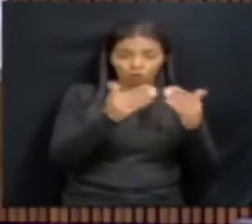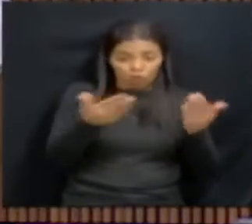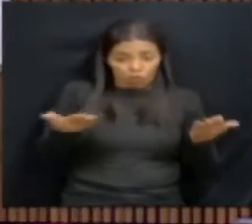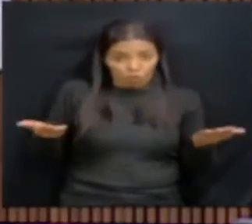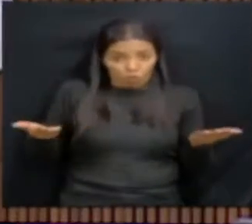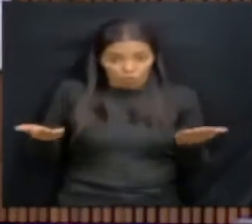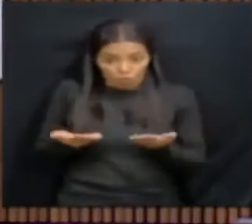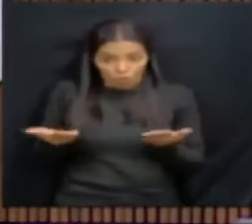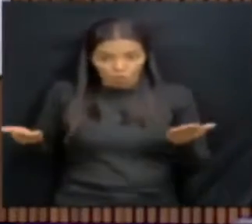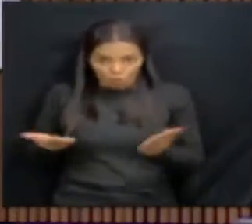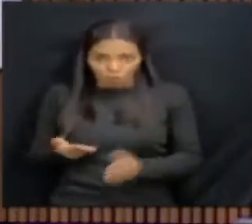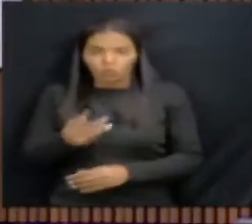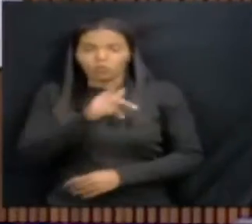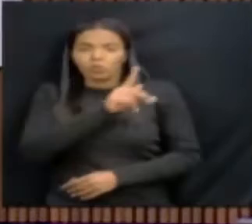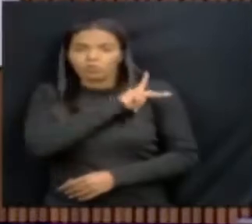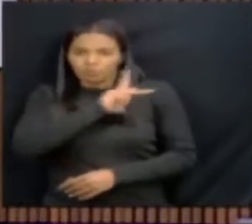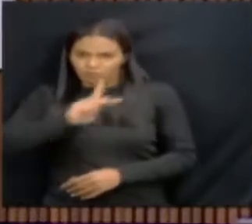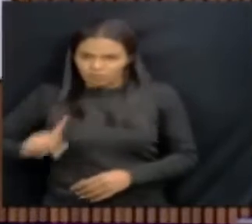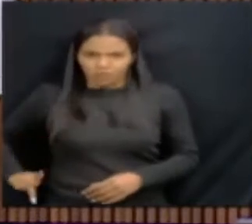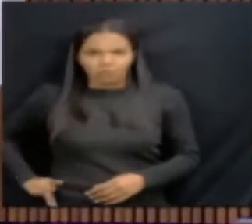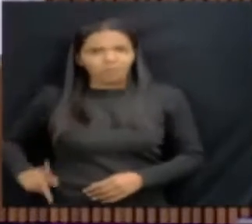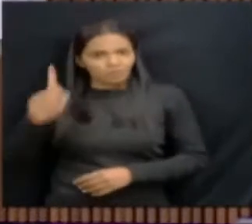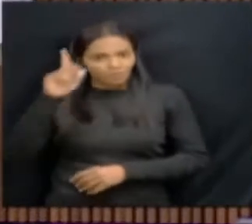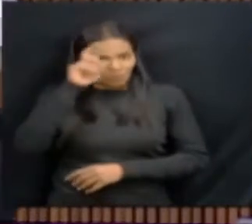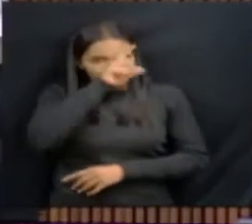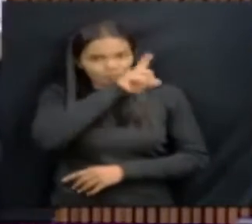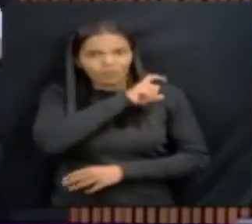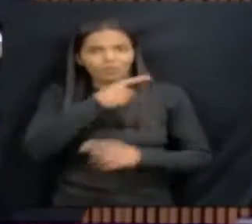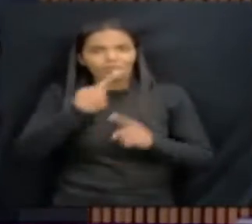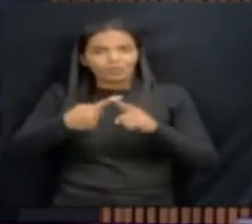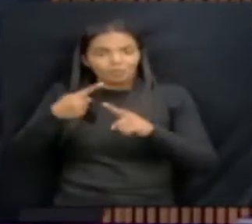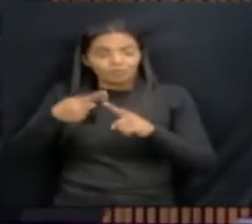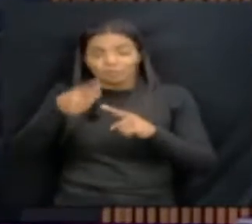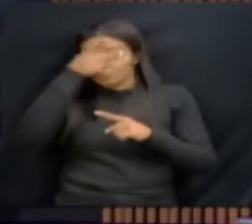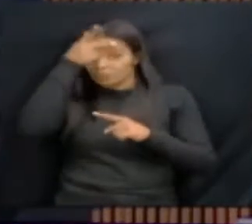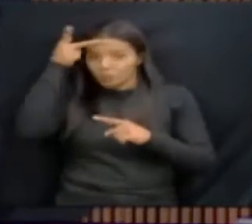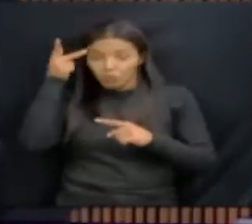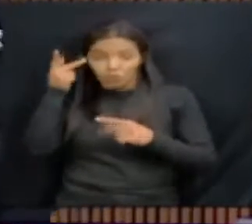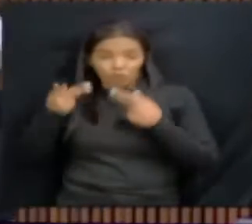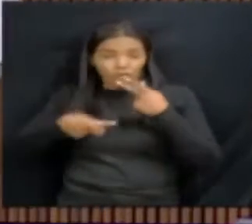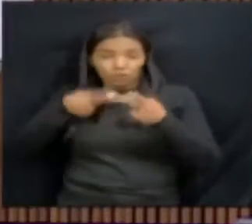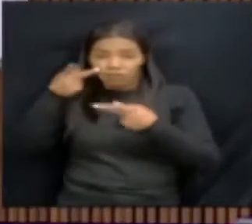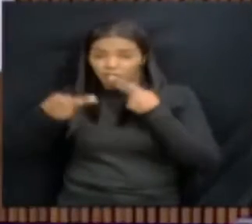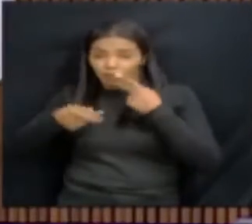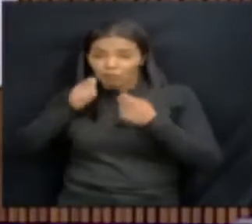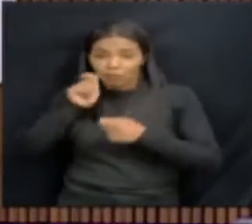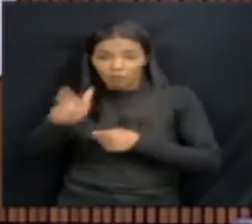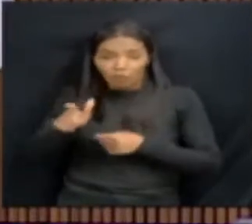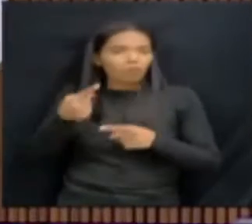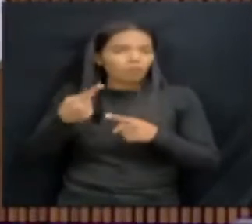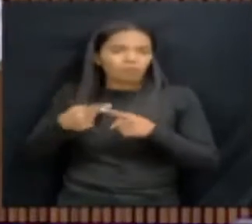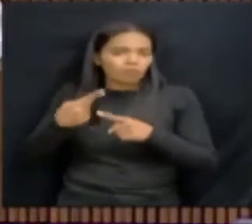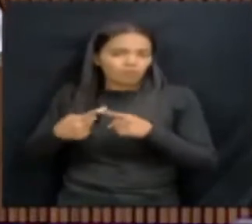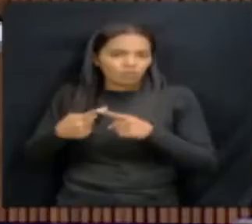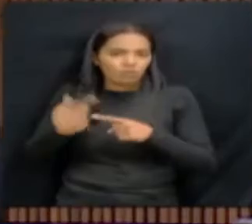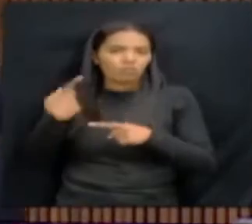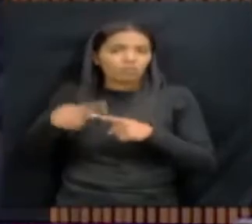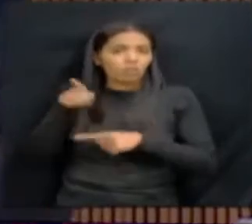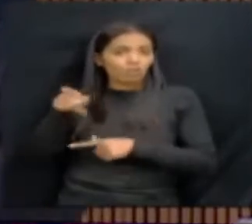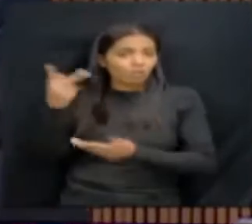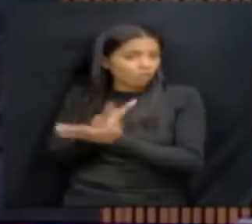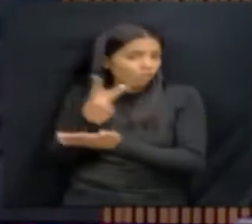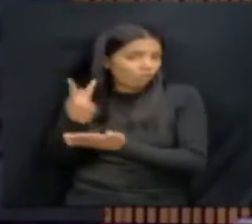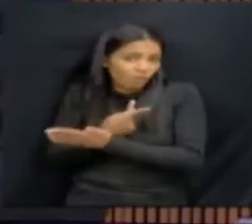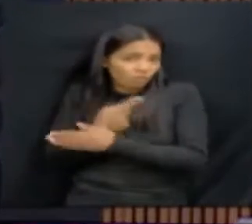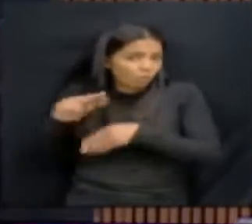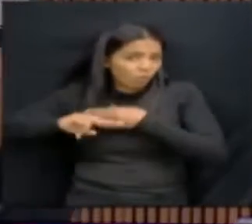para o atual governo federal, é óbvio fruto do que ele fez. E não